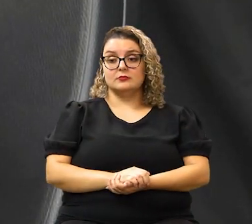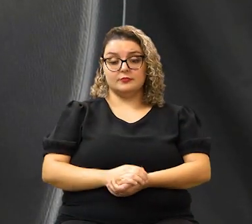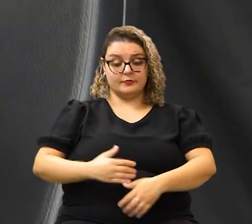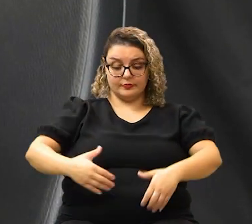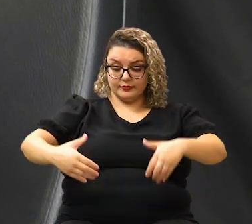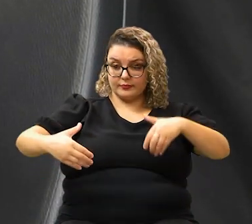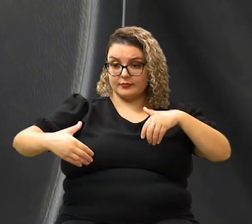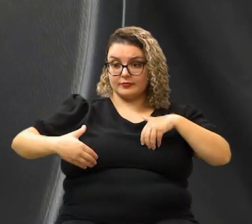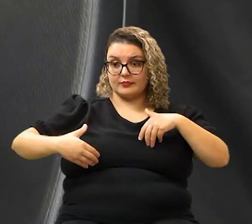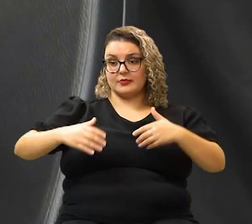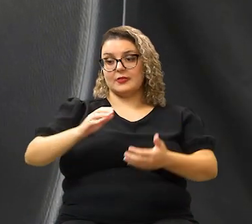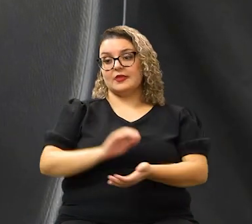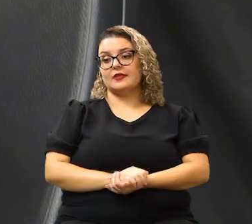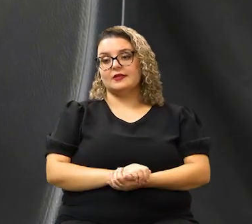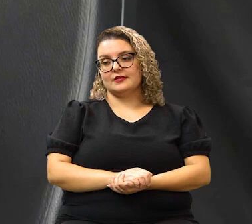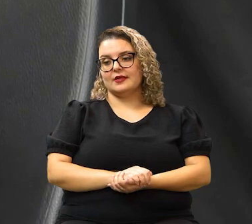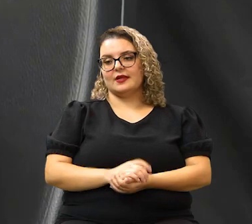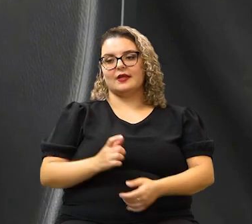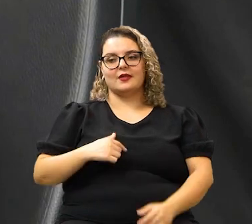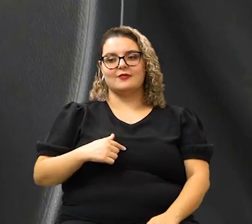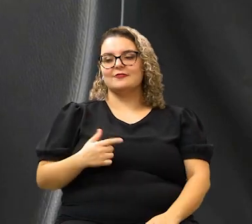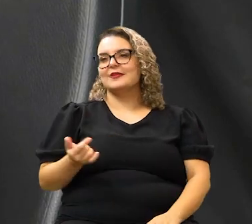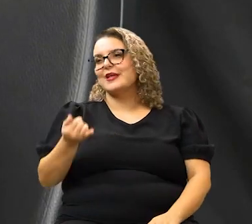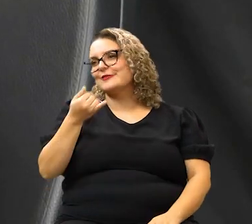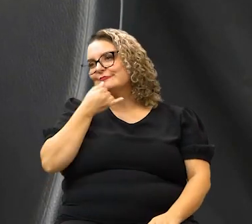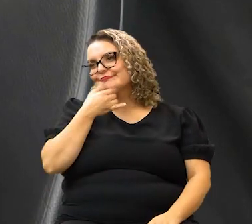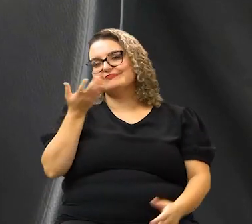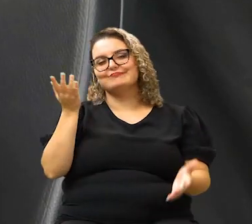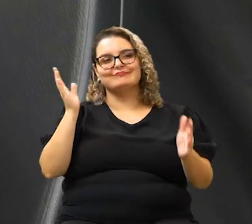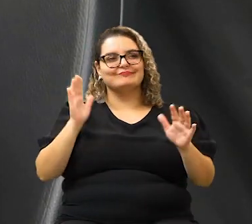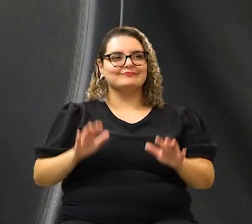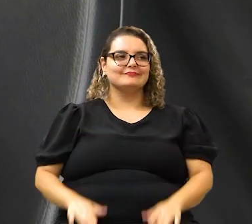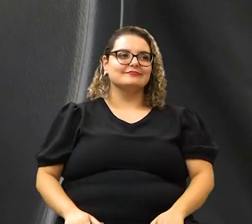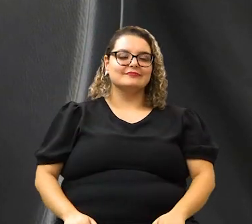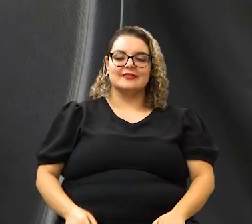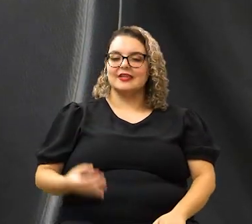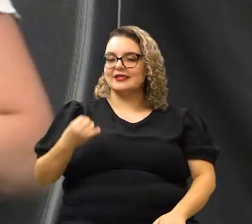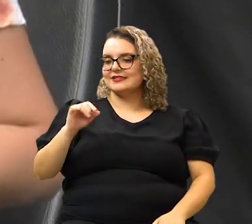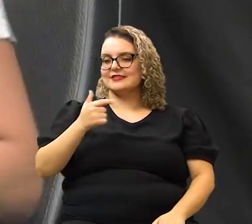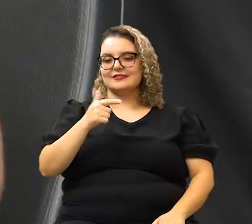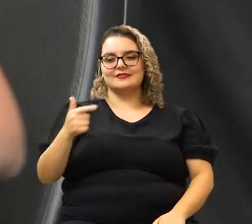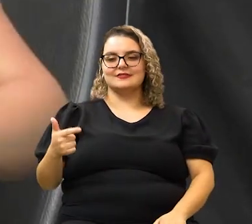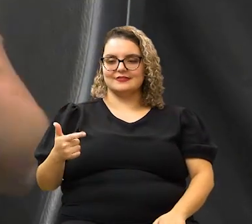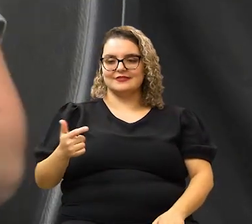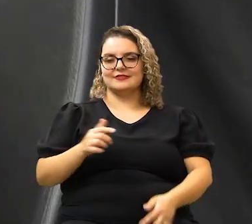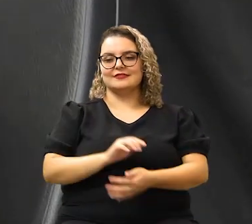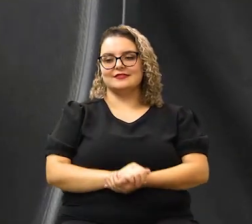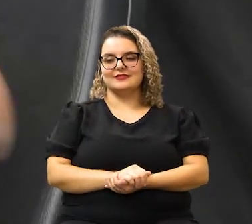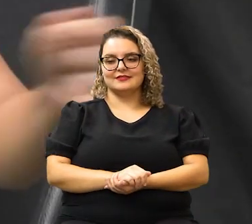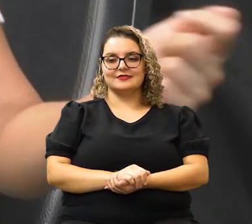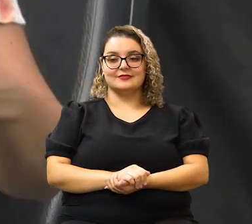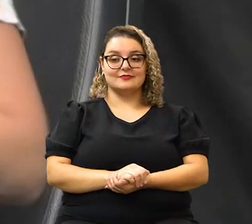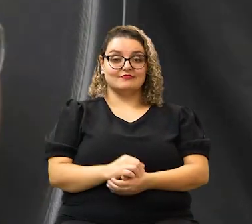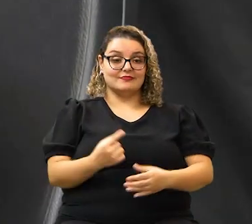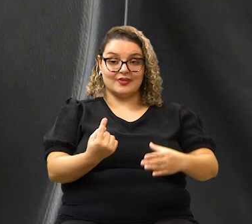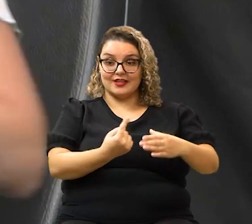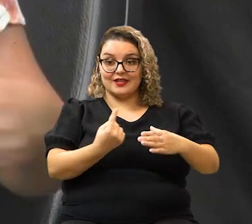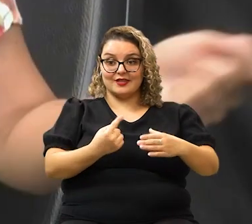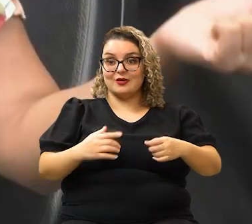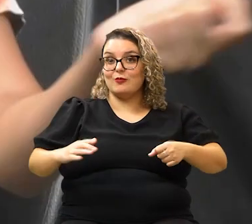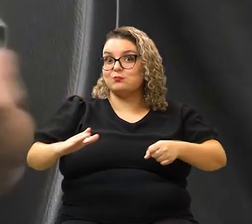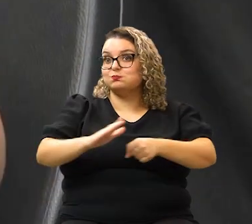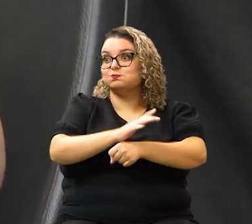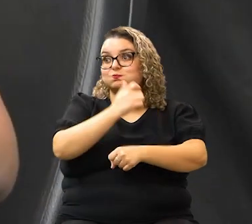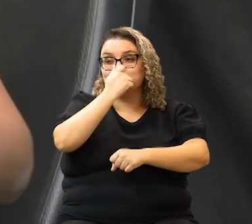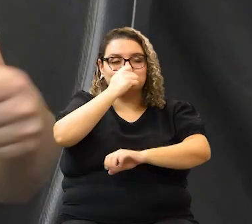tivesse com esse isolamento, a gente ia lotar essa Câmara com a mulherada, convidar o pessoal do movimento feminista,